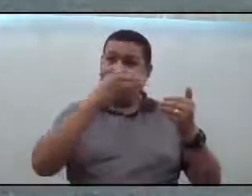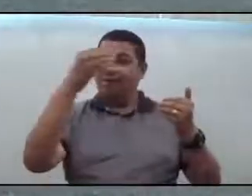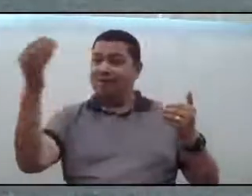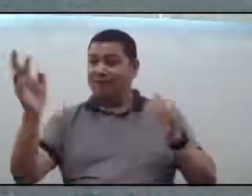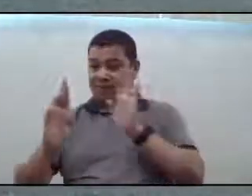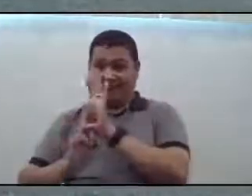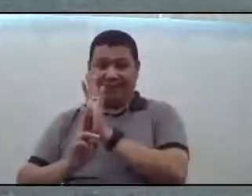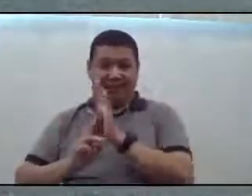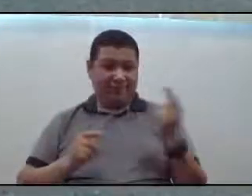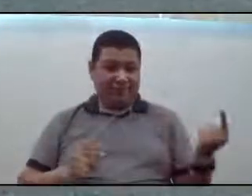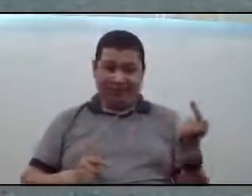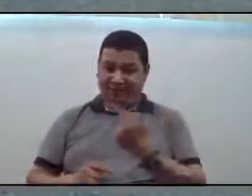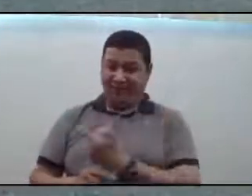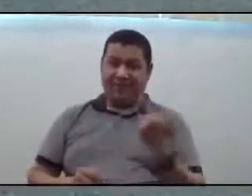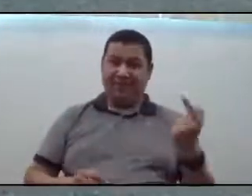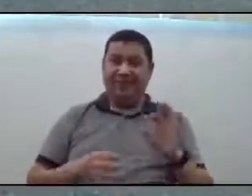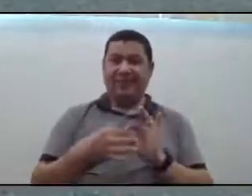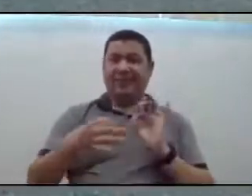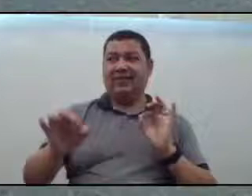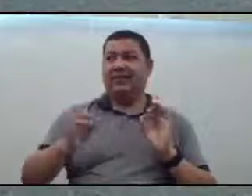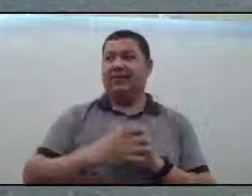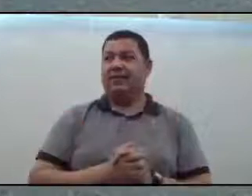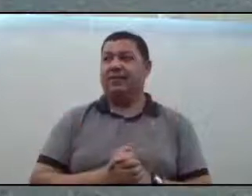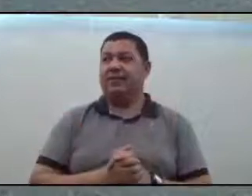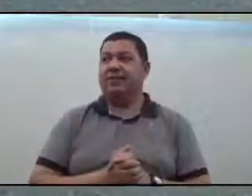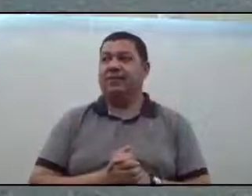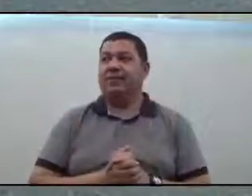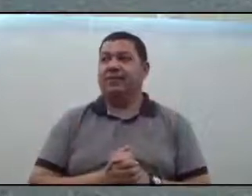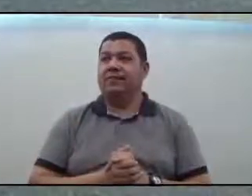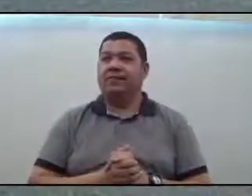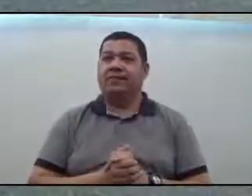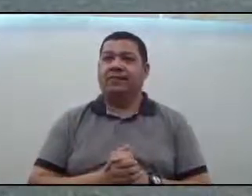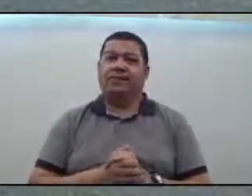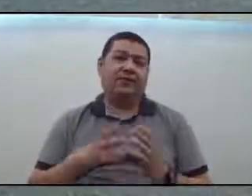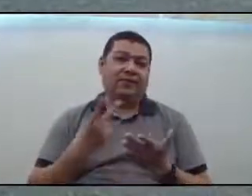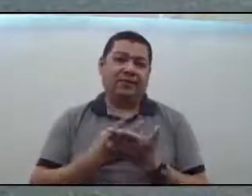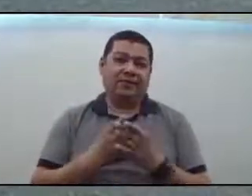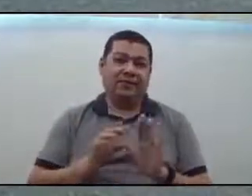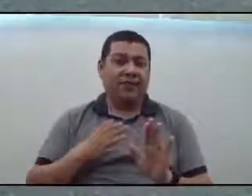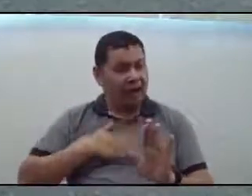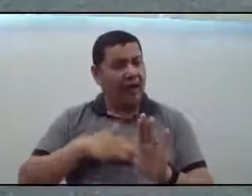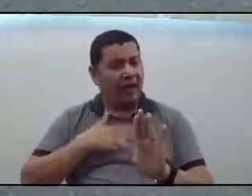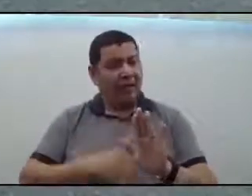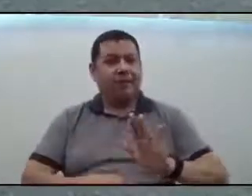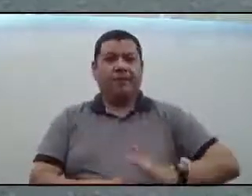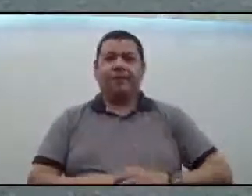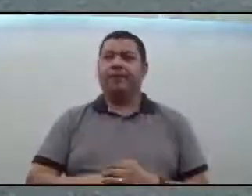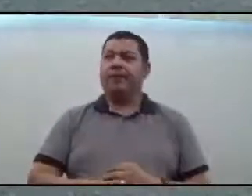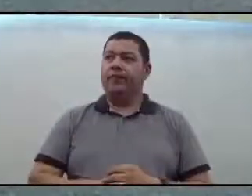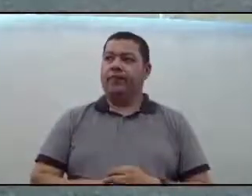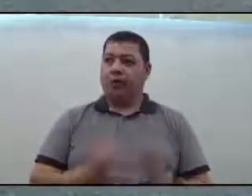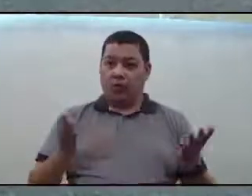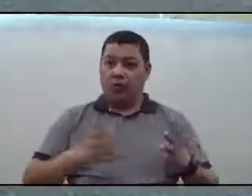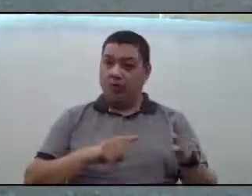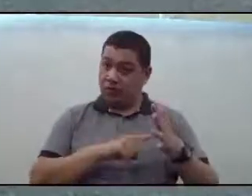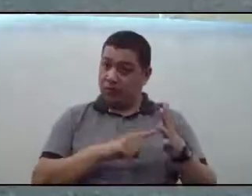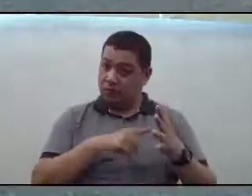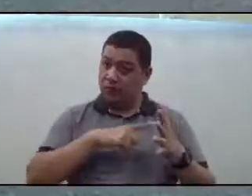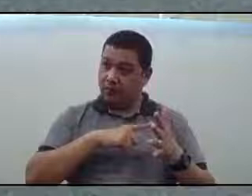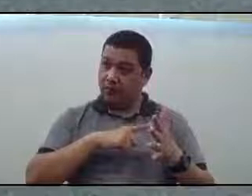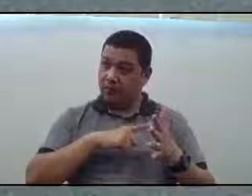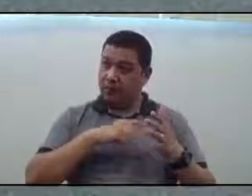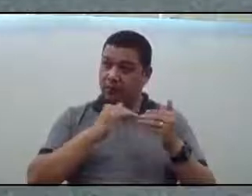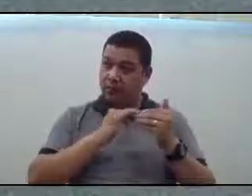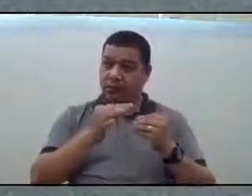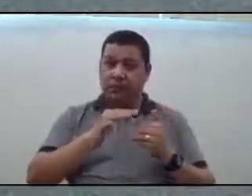Cacoal, era serviço de português, né? Então, a máquina hoje está aí em frente à